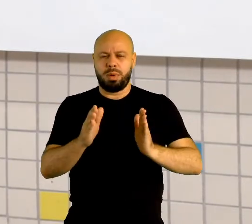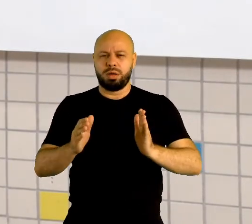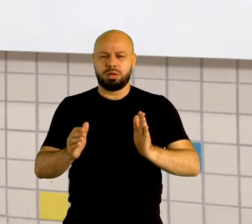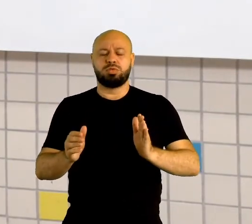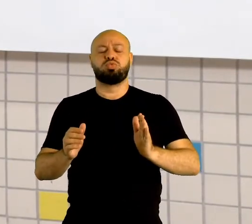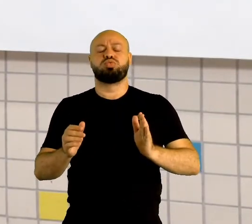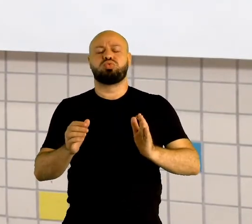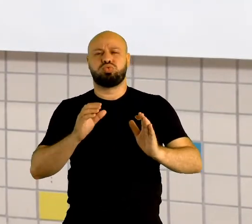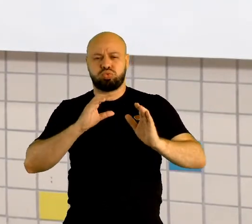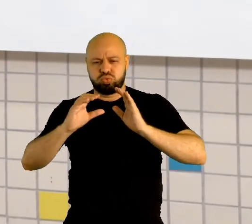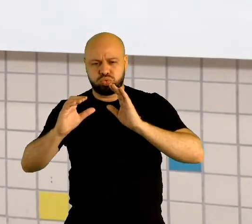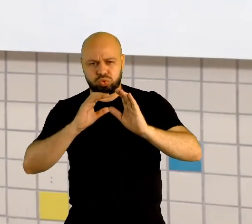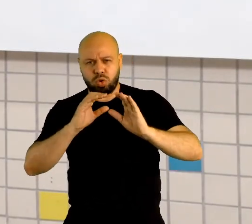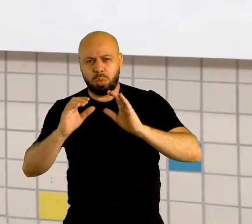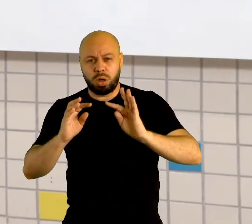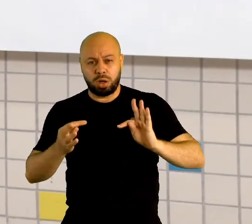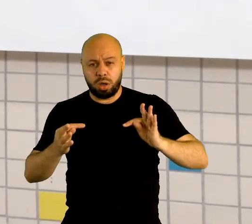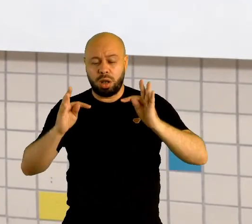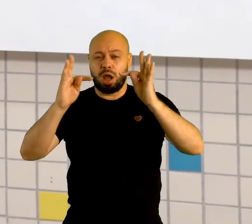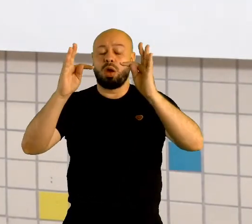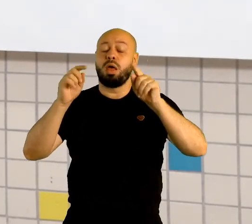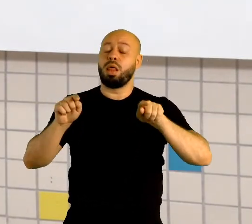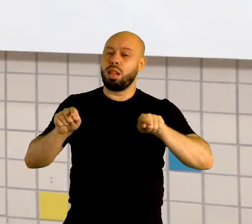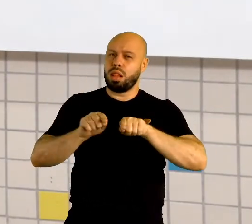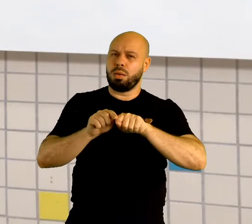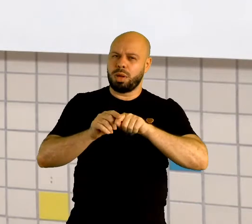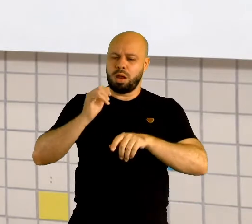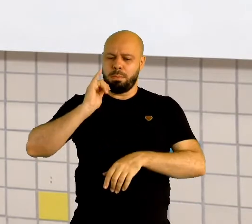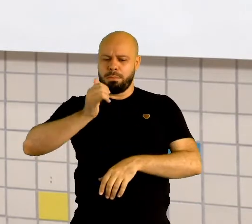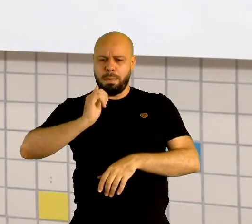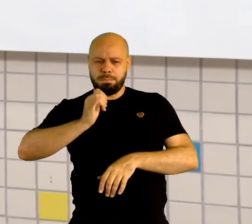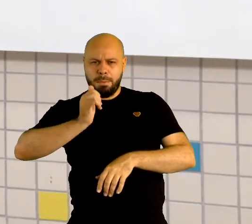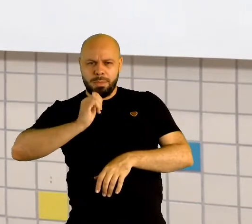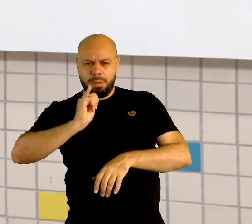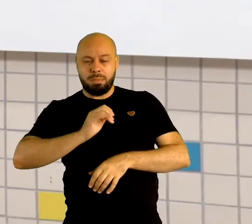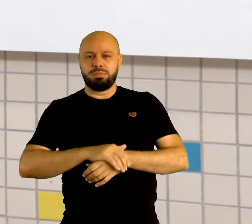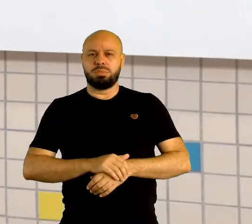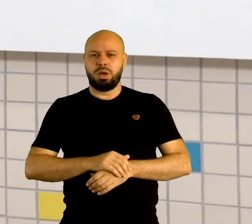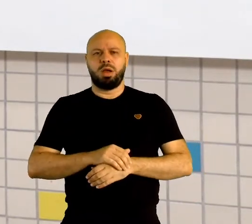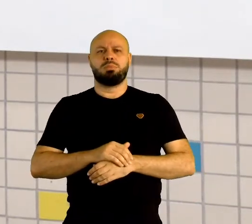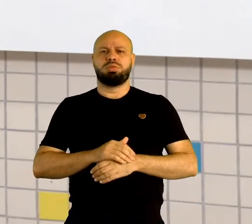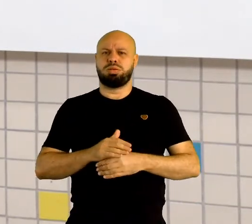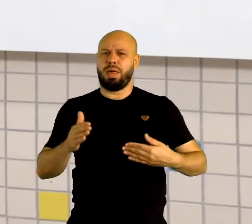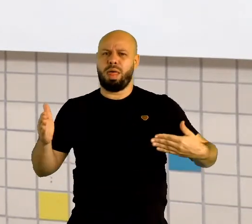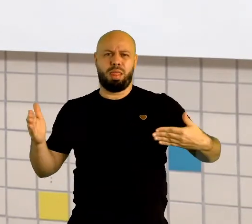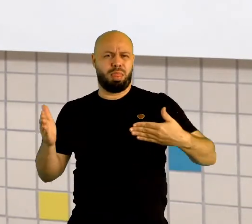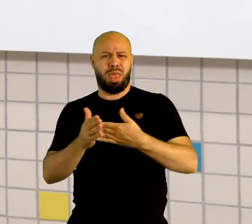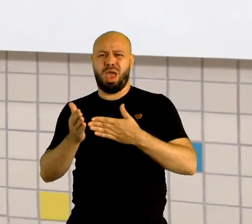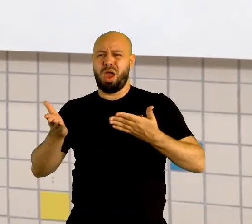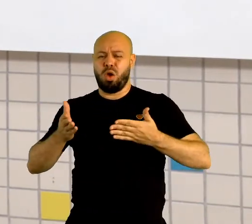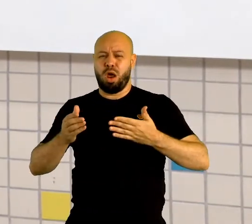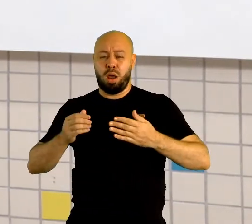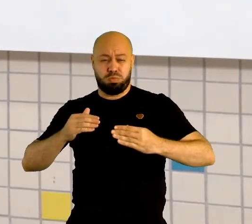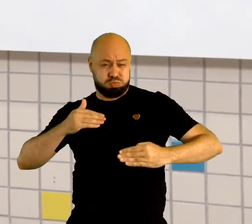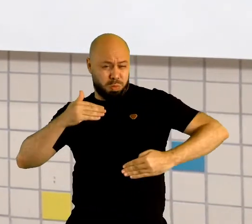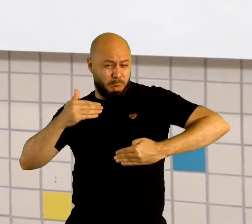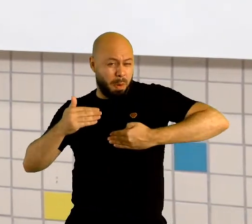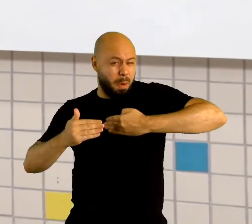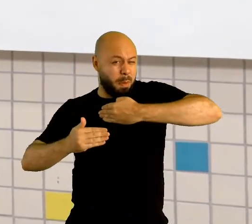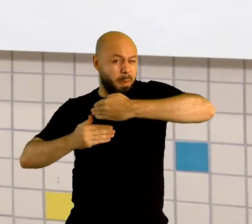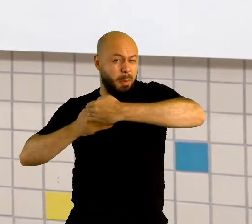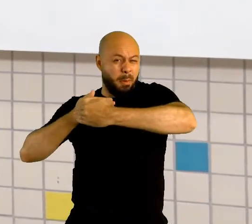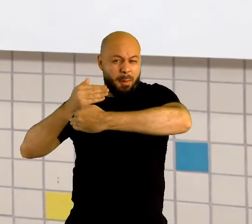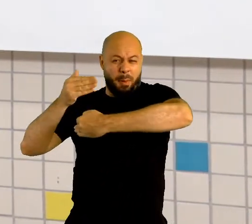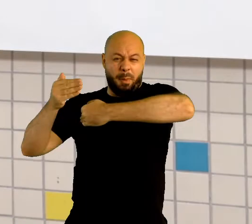telecomunicação começou a despontar. E de lá para cá, meninos, não parou, né? Muita coisa foi